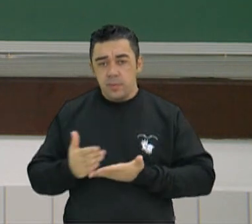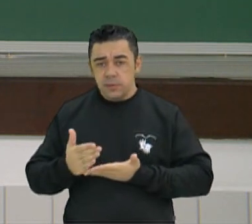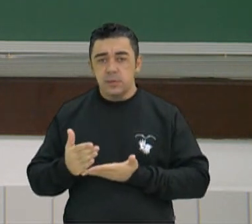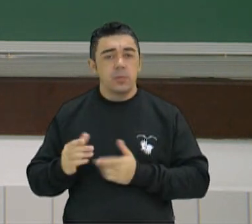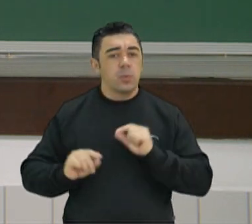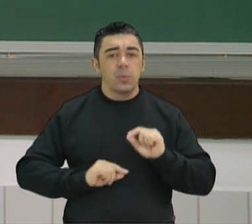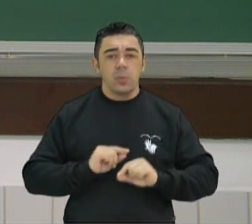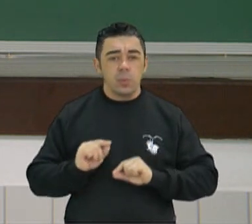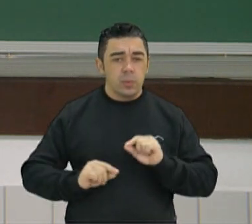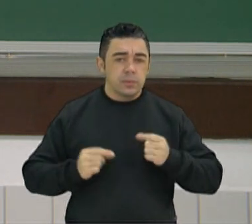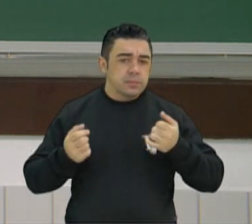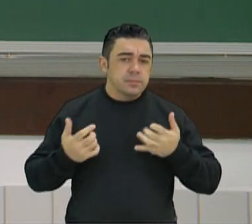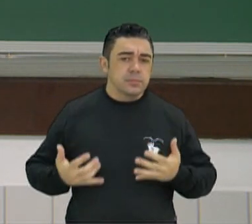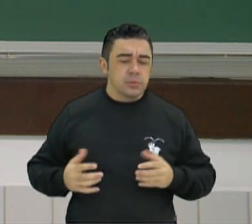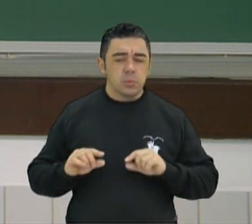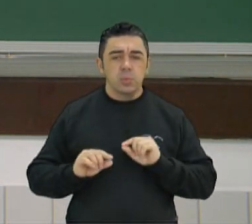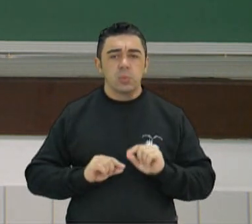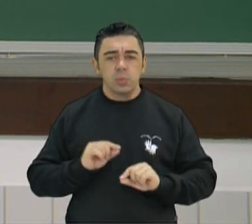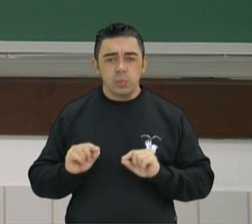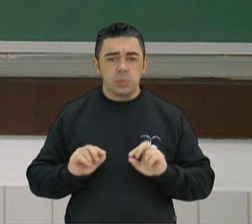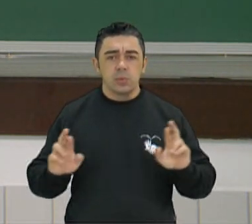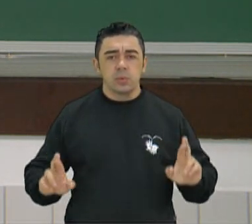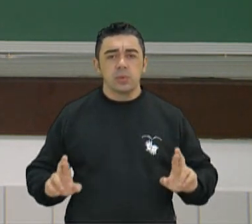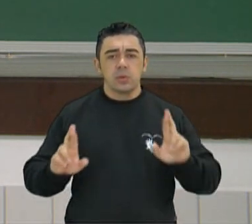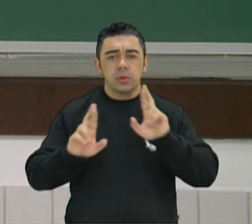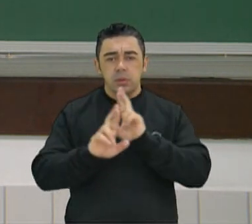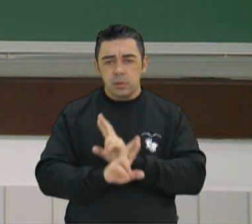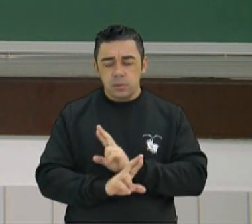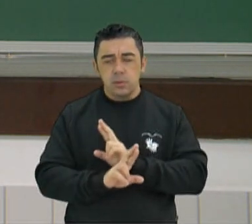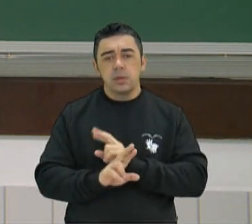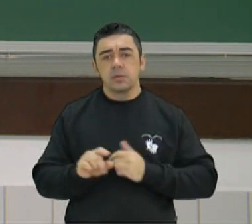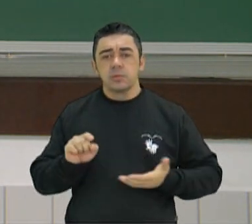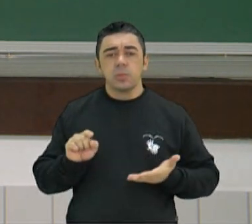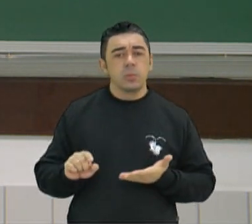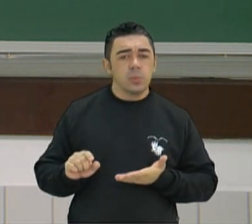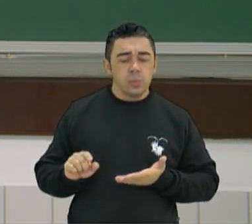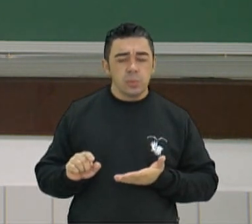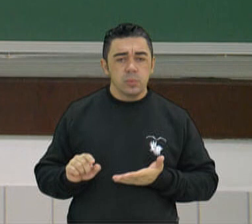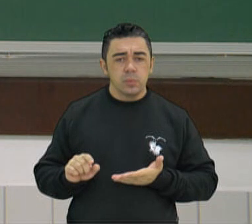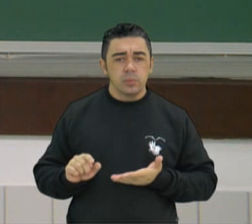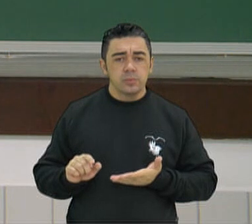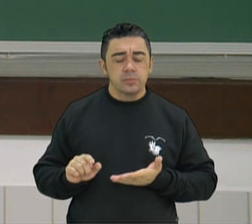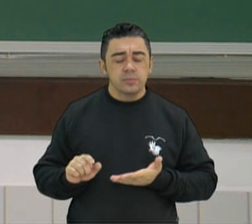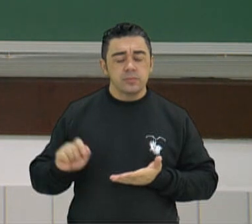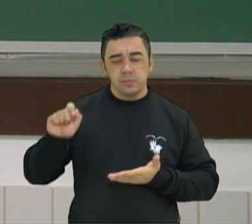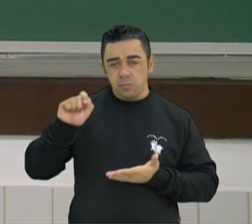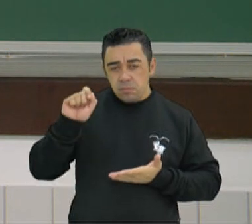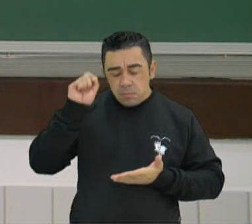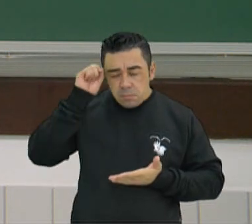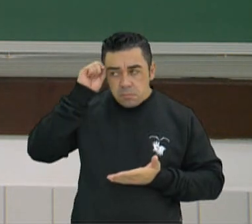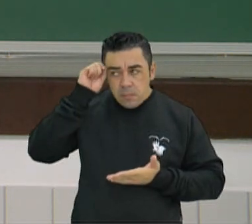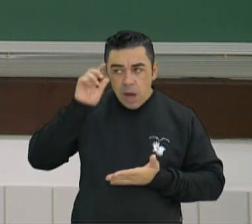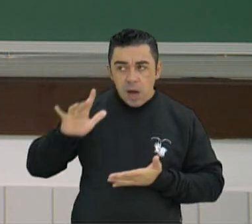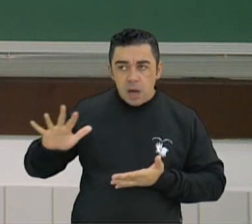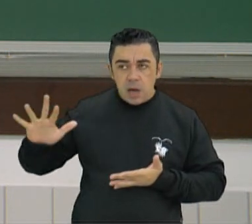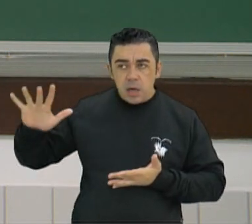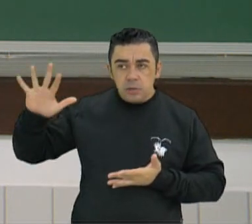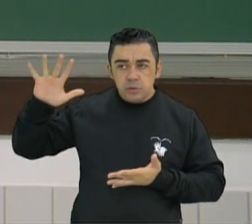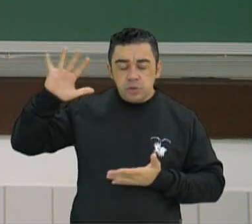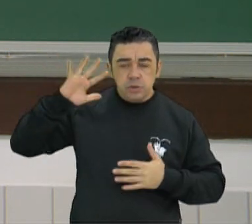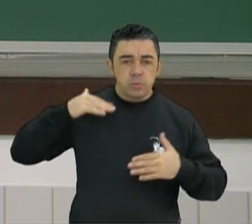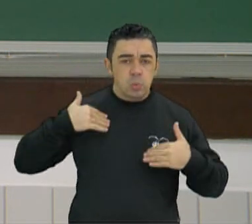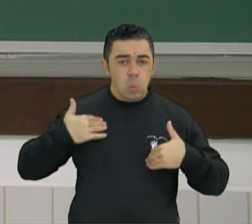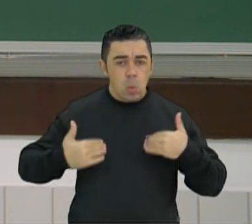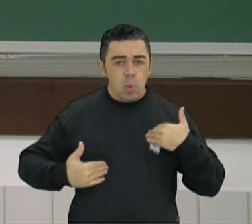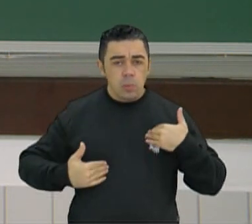falar sobre os aspectos relacionados à imagem corporal que vamos adentrar com